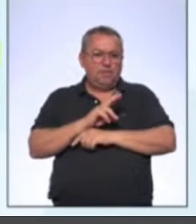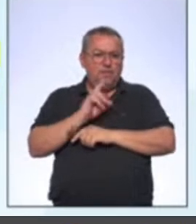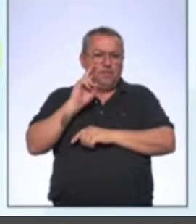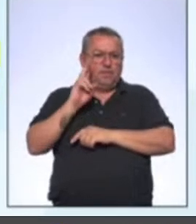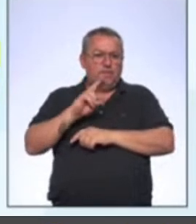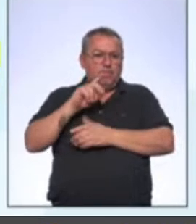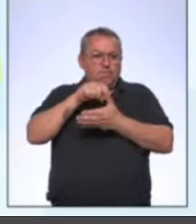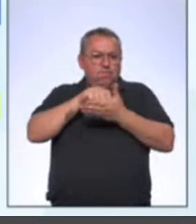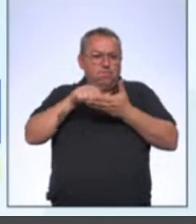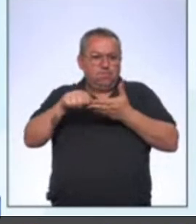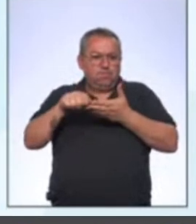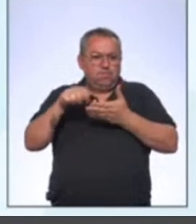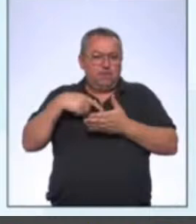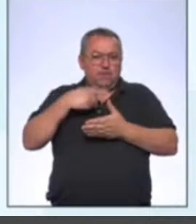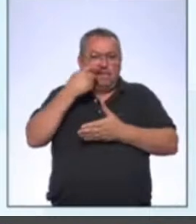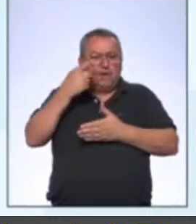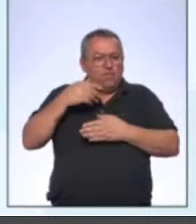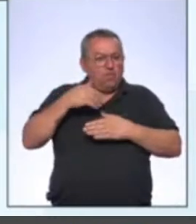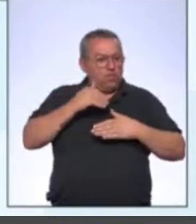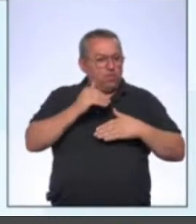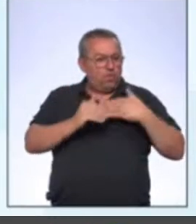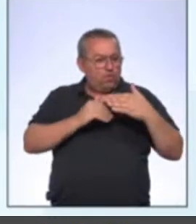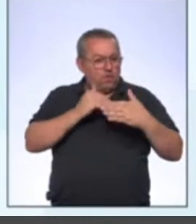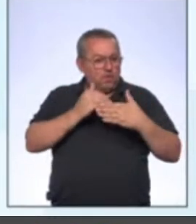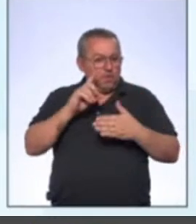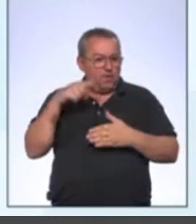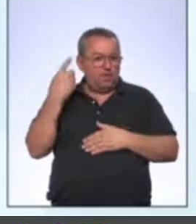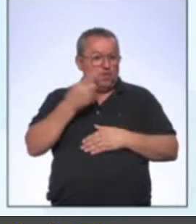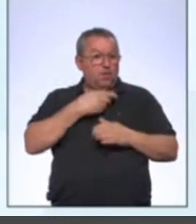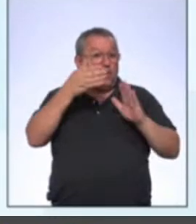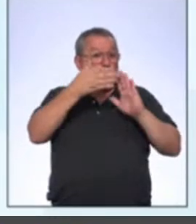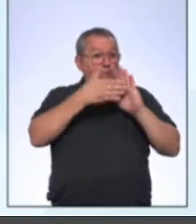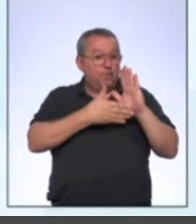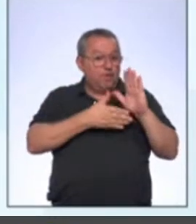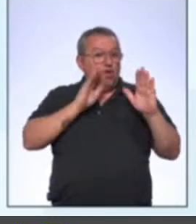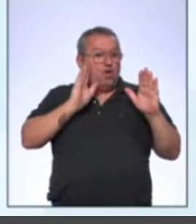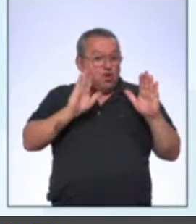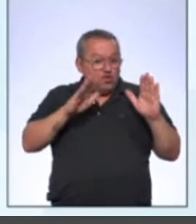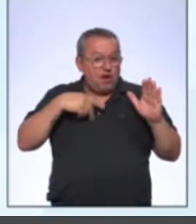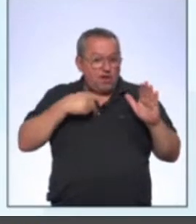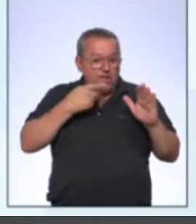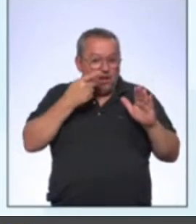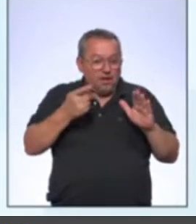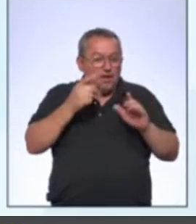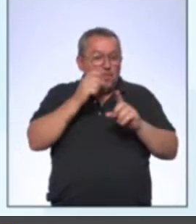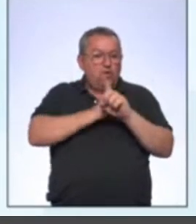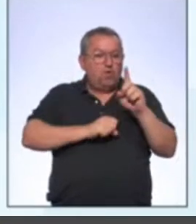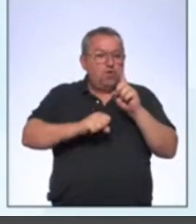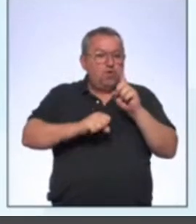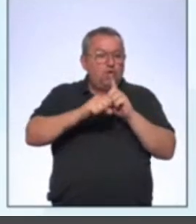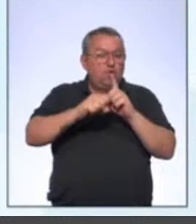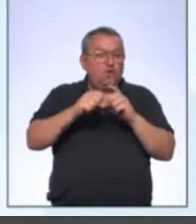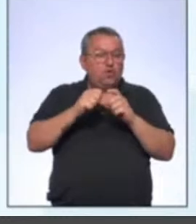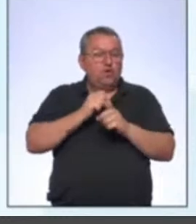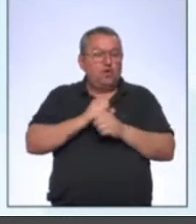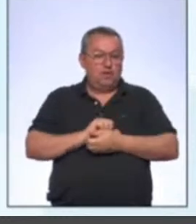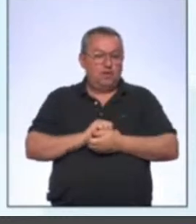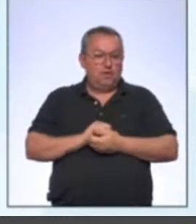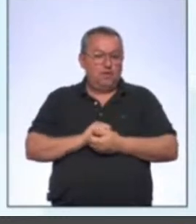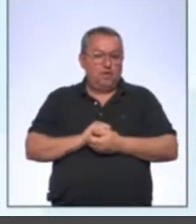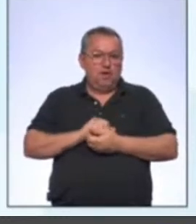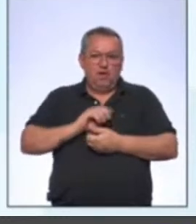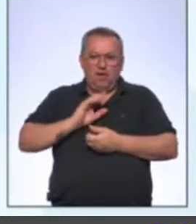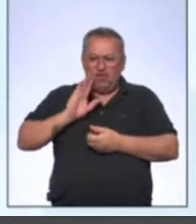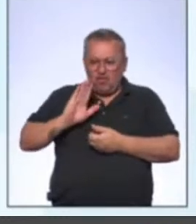grifado também, já que falamos de construção, bem no comecinho, ó, nossa proposta, já que falamos de construção social. Olha, já